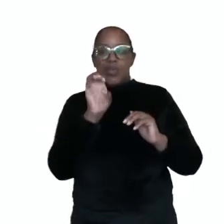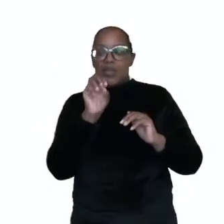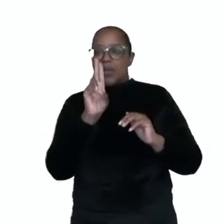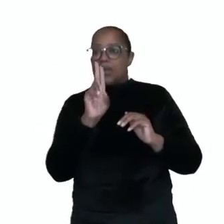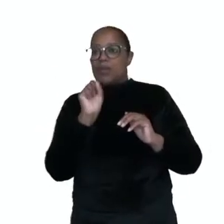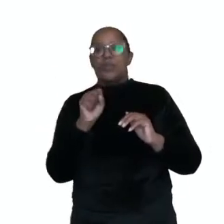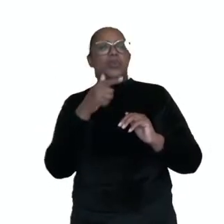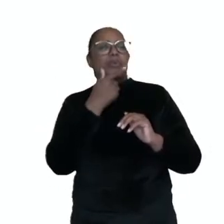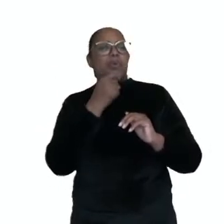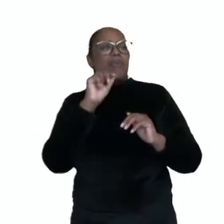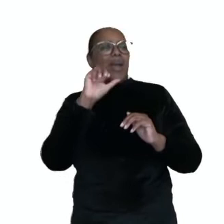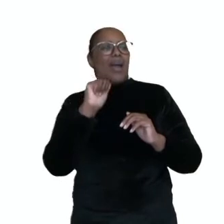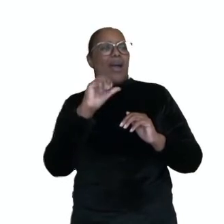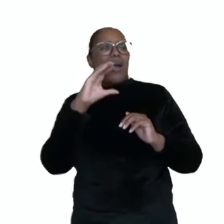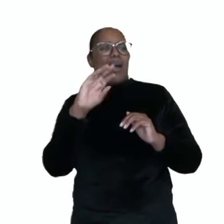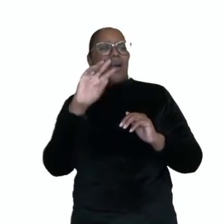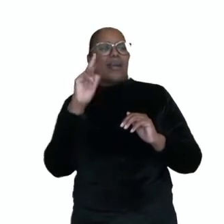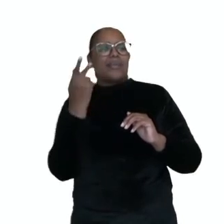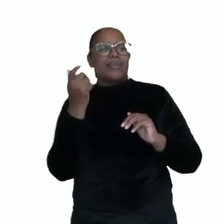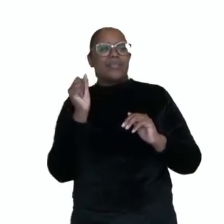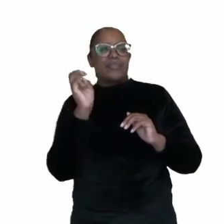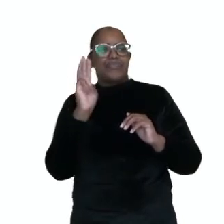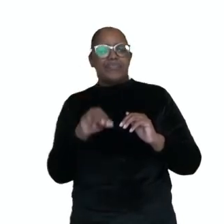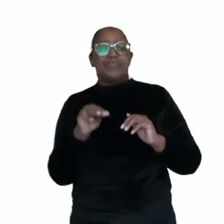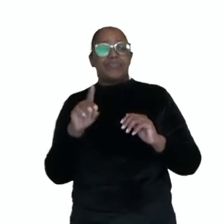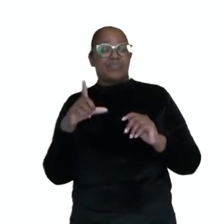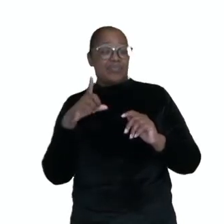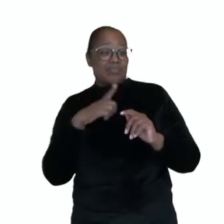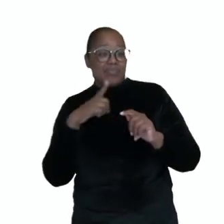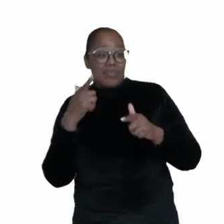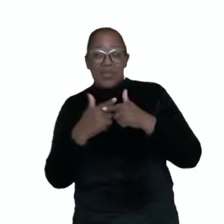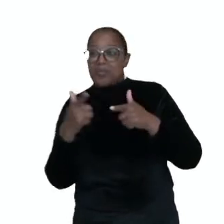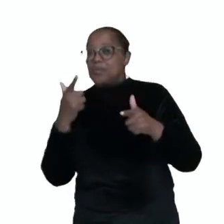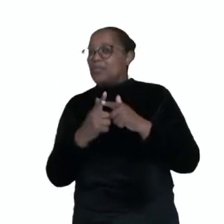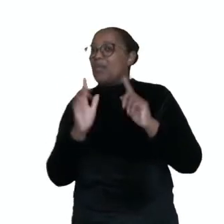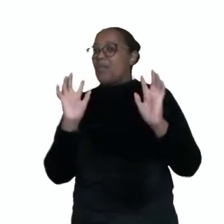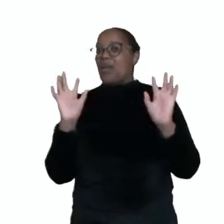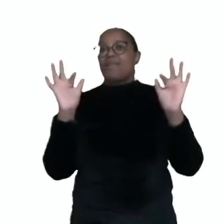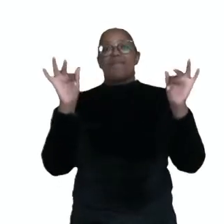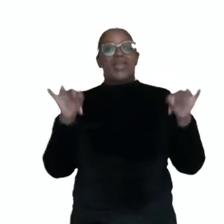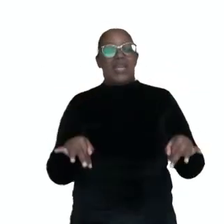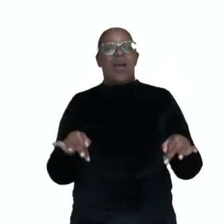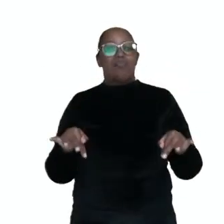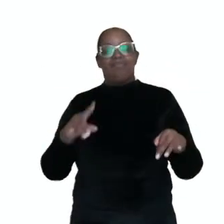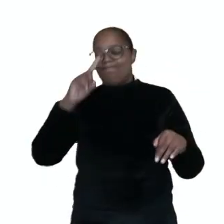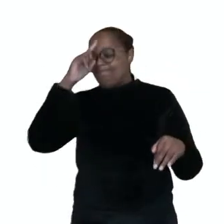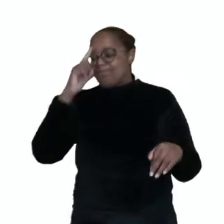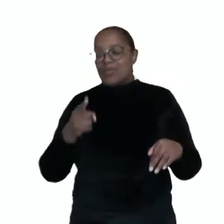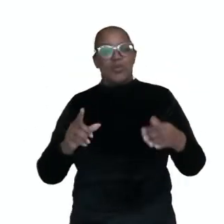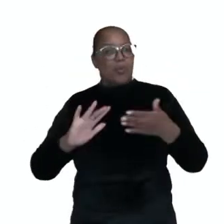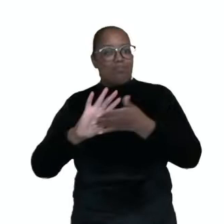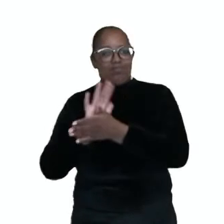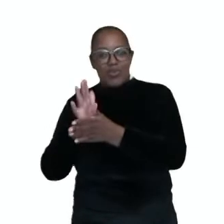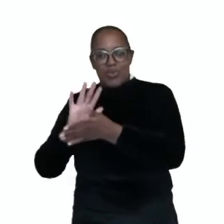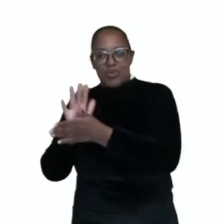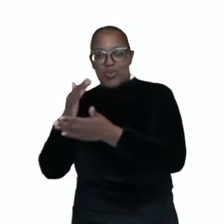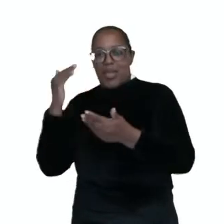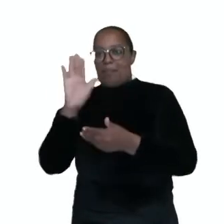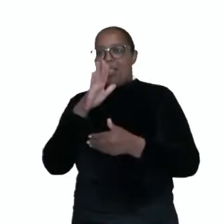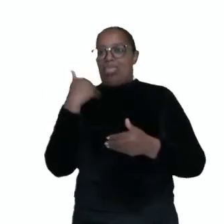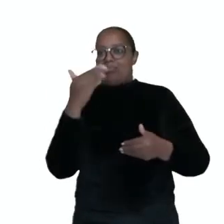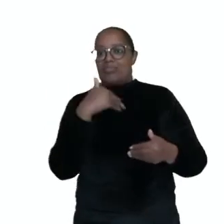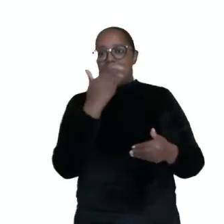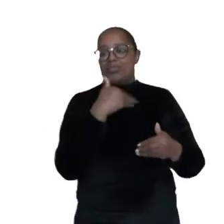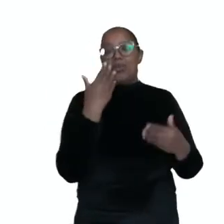dos responsáveis pela solução final, né, que foi aquele genocídio final, né, no final da guerra